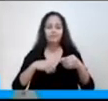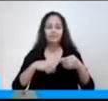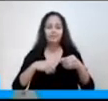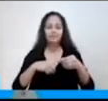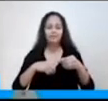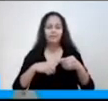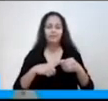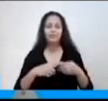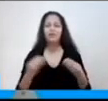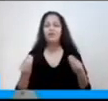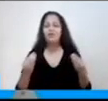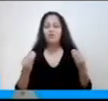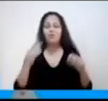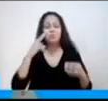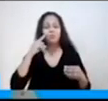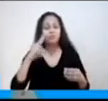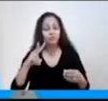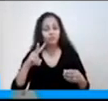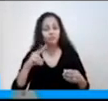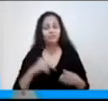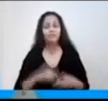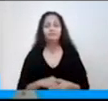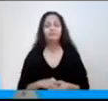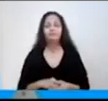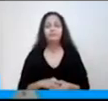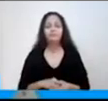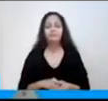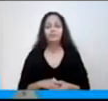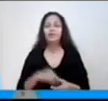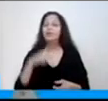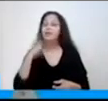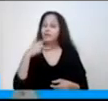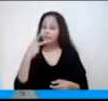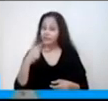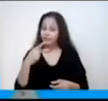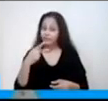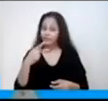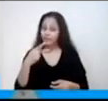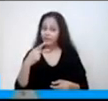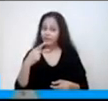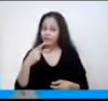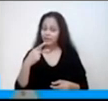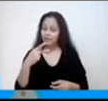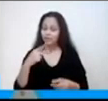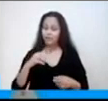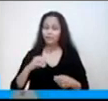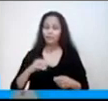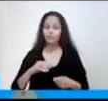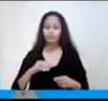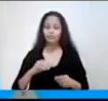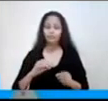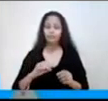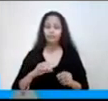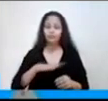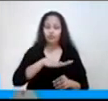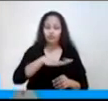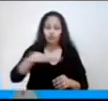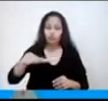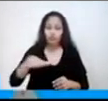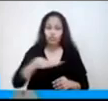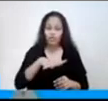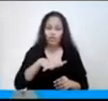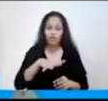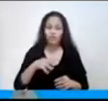cidades. Como a gente vê aqui, né, os vazamentos e tal. E a gente está falando aqui em termos gerais, né, em média de Brasil. Se a